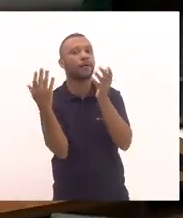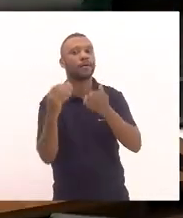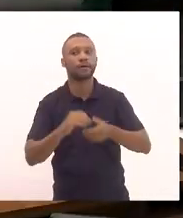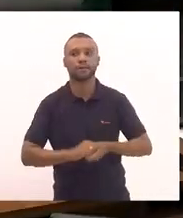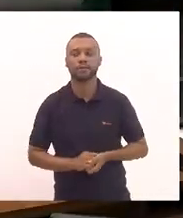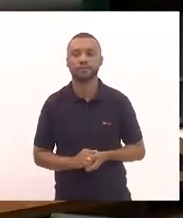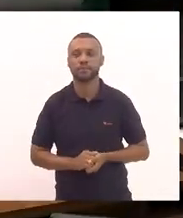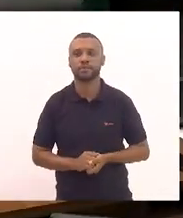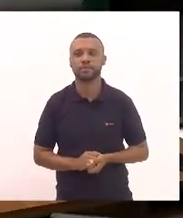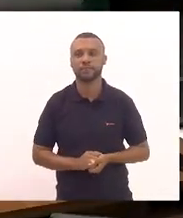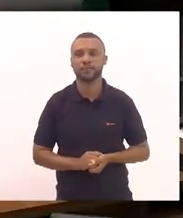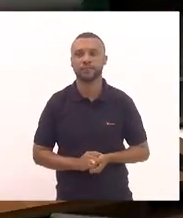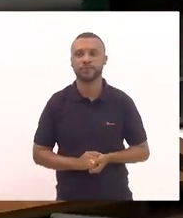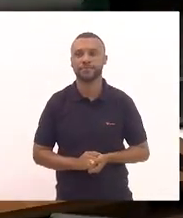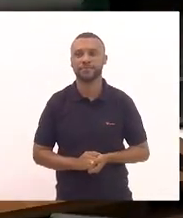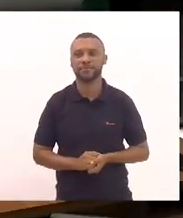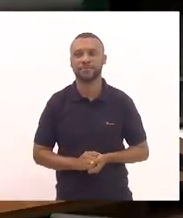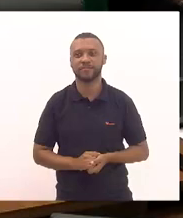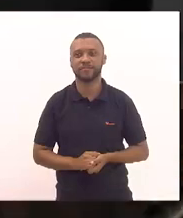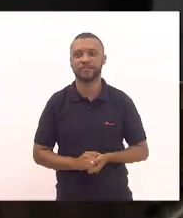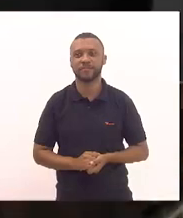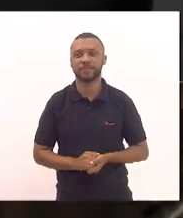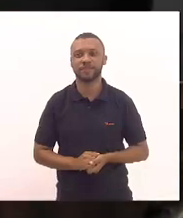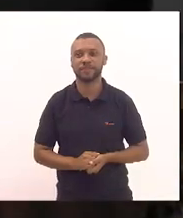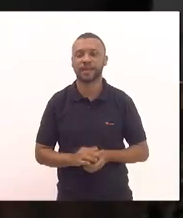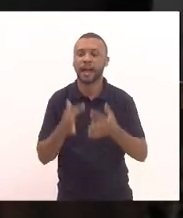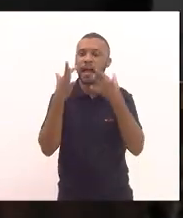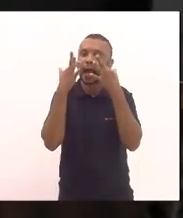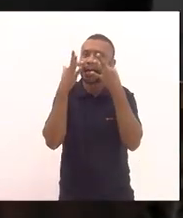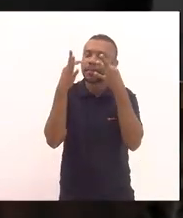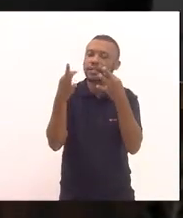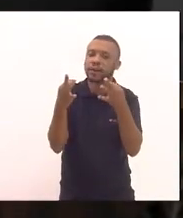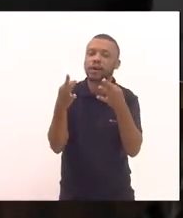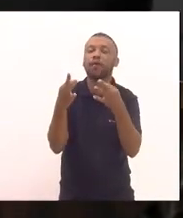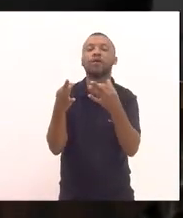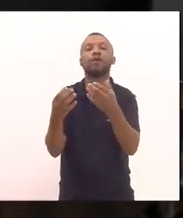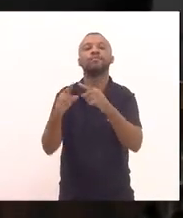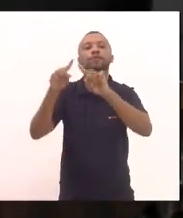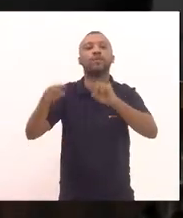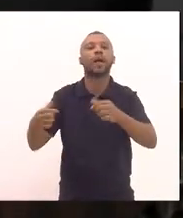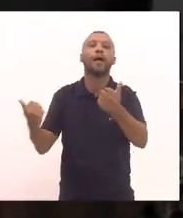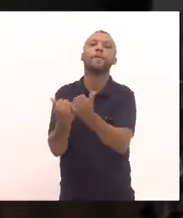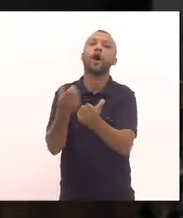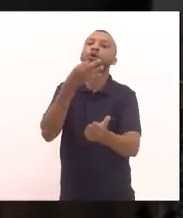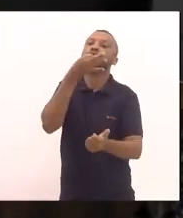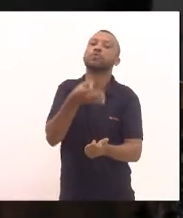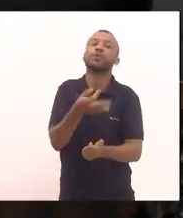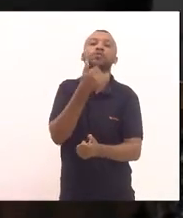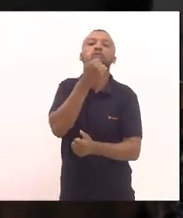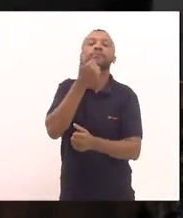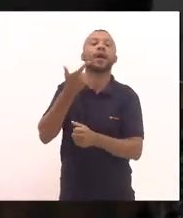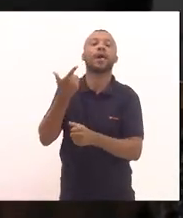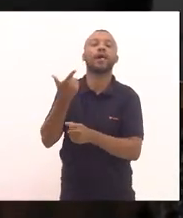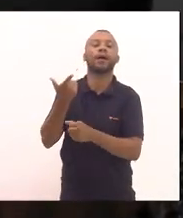deputada Mônica Francisco. Atenção, atenção aí, assessoria de som. Está vazando o som.